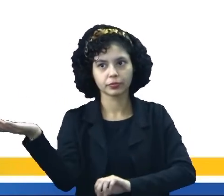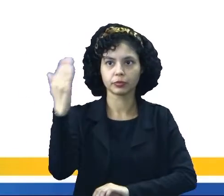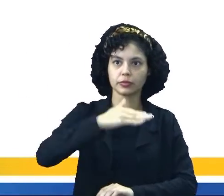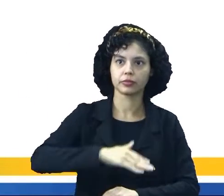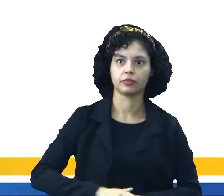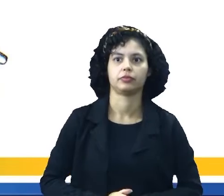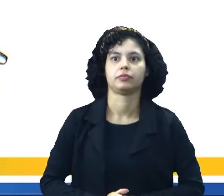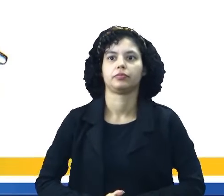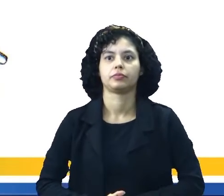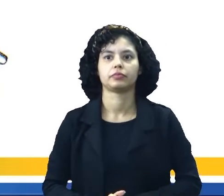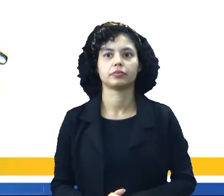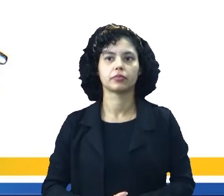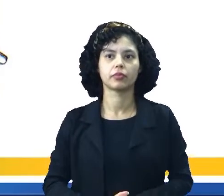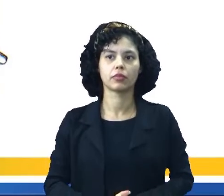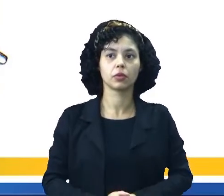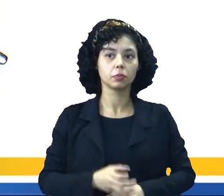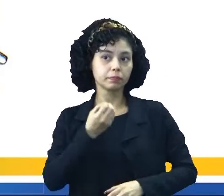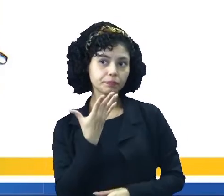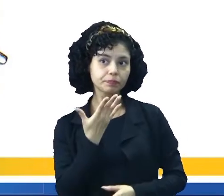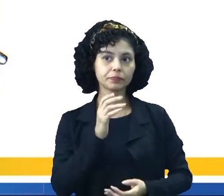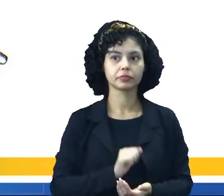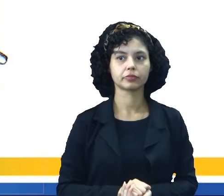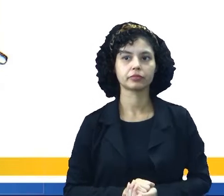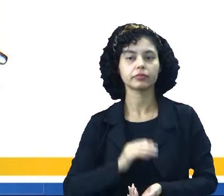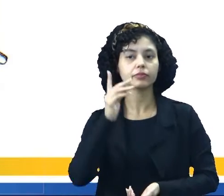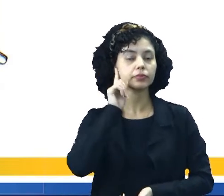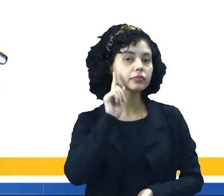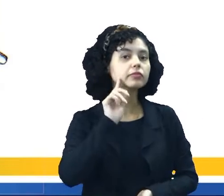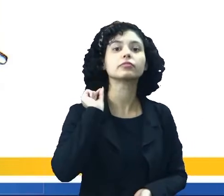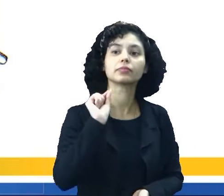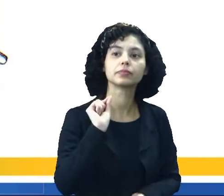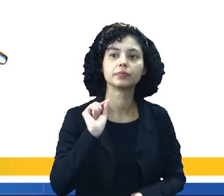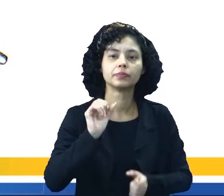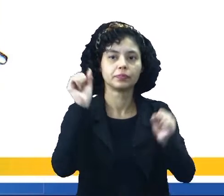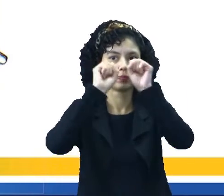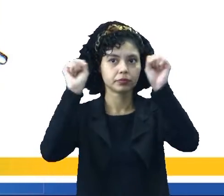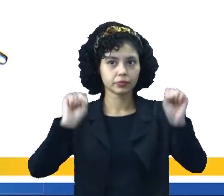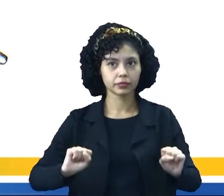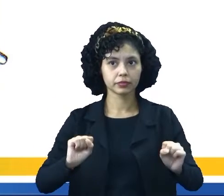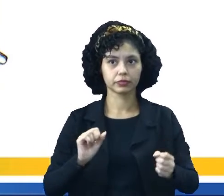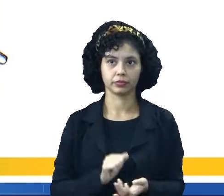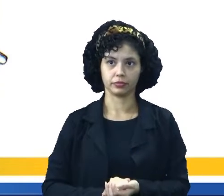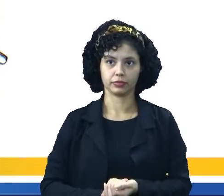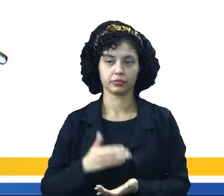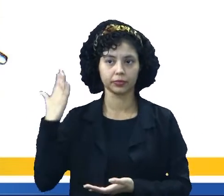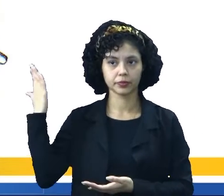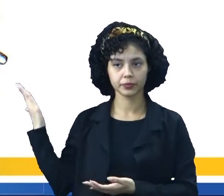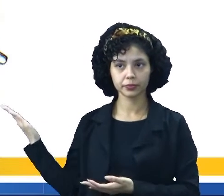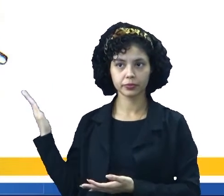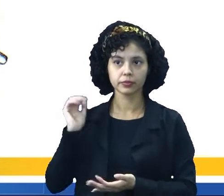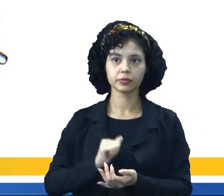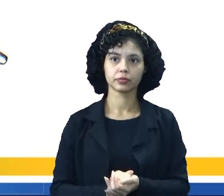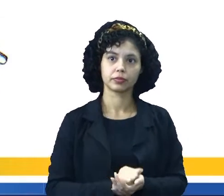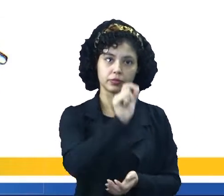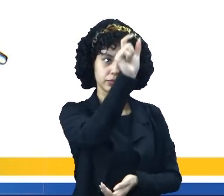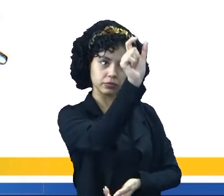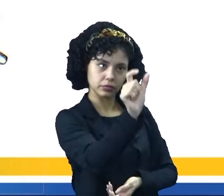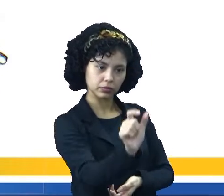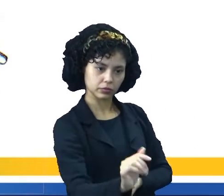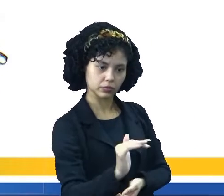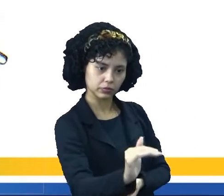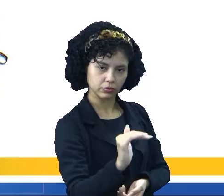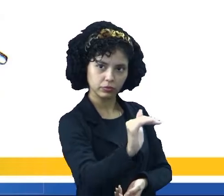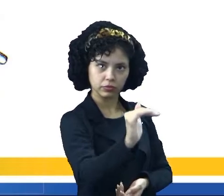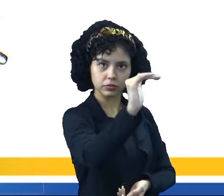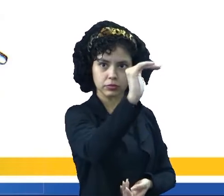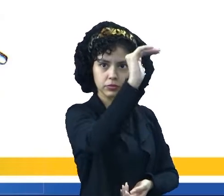lá? Bom, lembrando então sobre o sistema nervoso central, nós temos aí a medula espinhal.